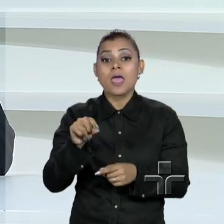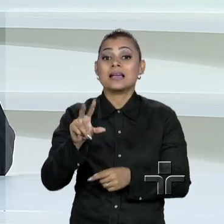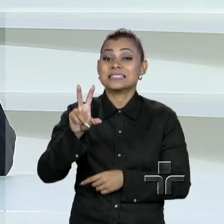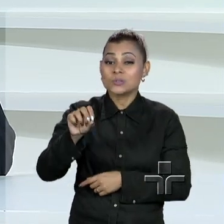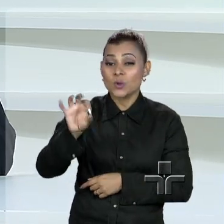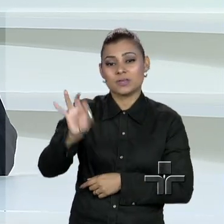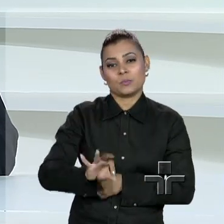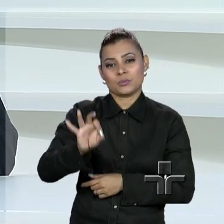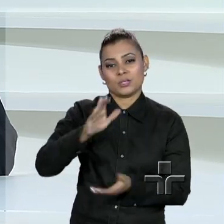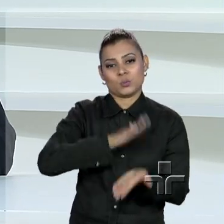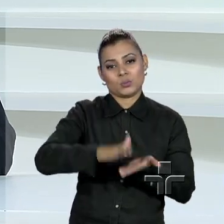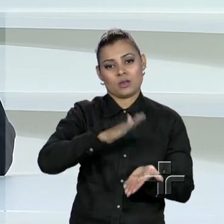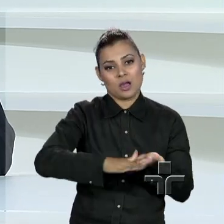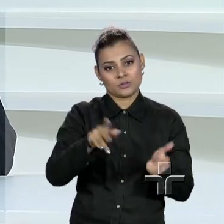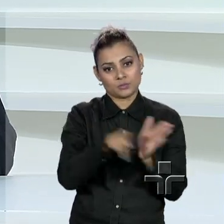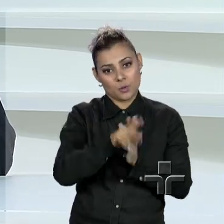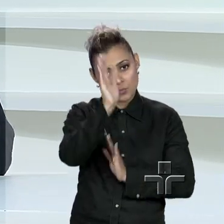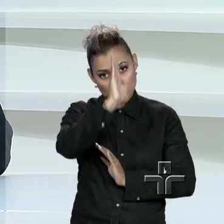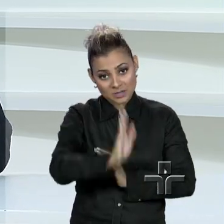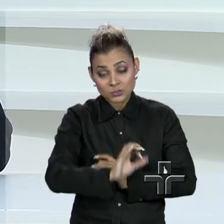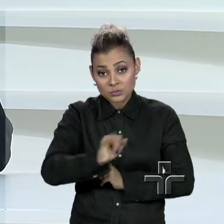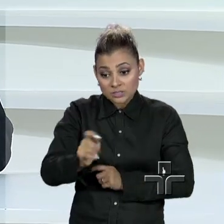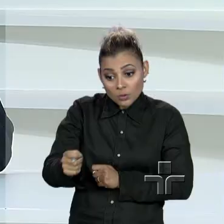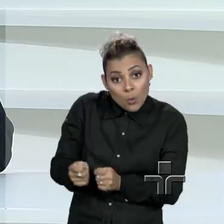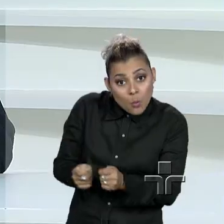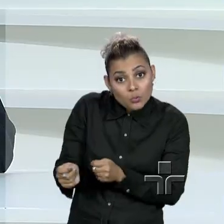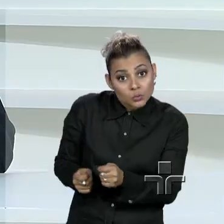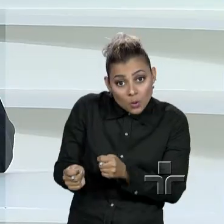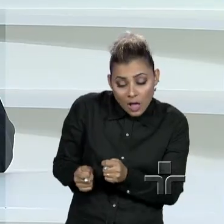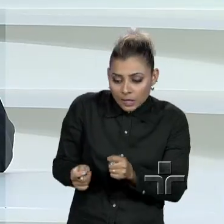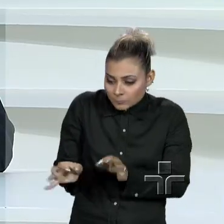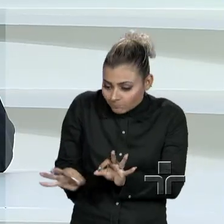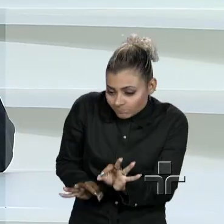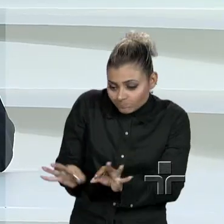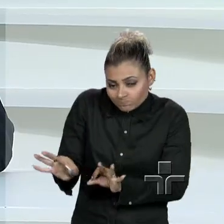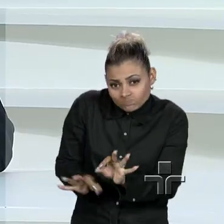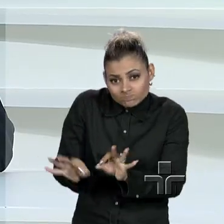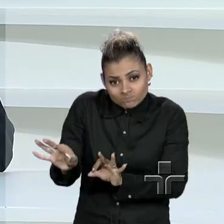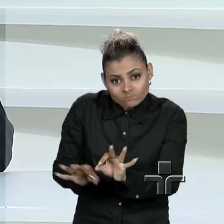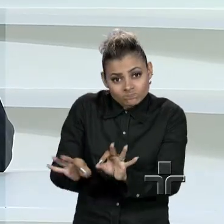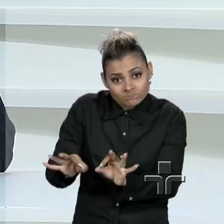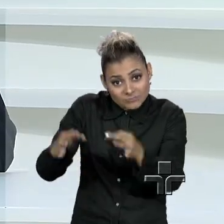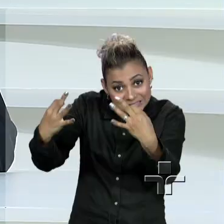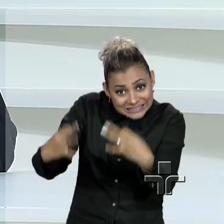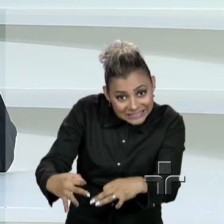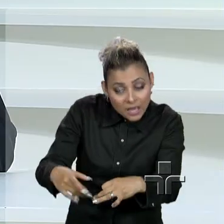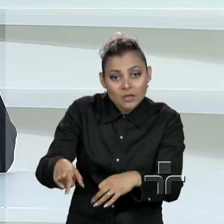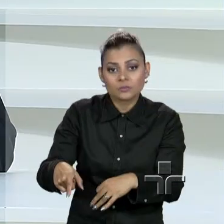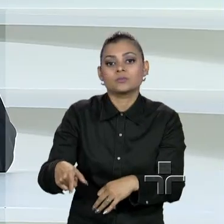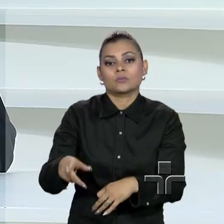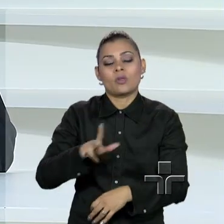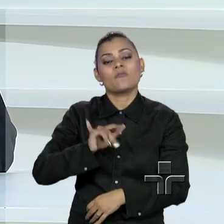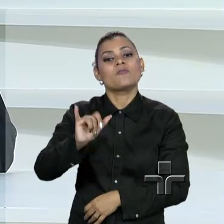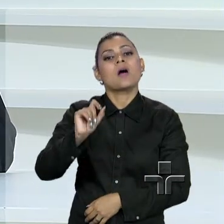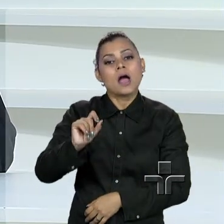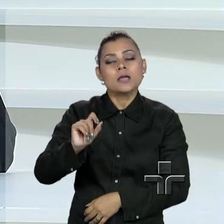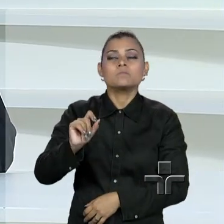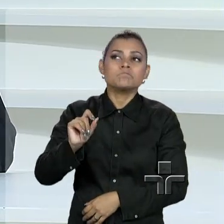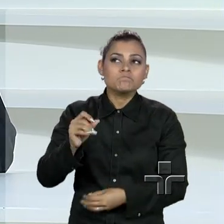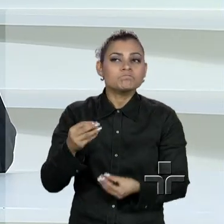do governo, se ela for controlada ou pelo menos endereçada no seu controle, isso vai